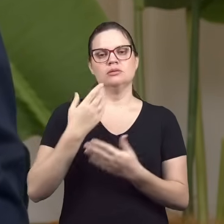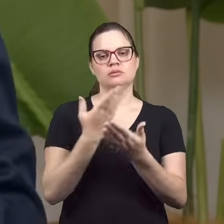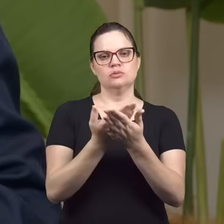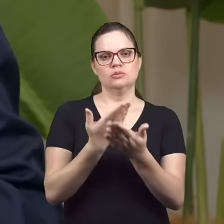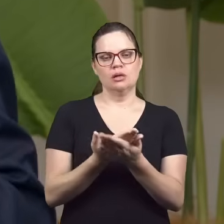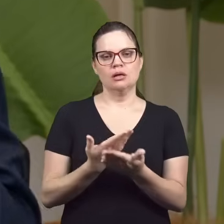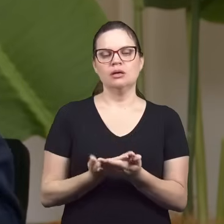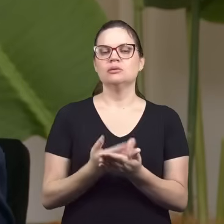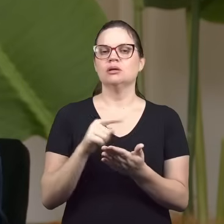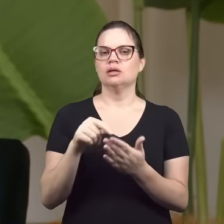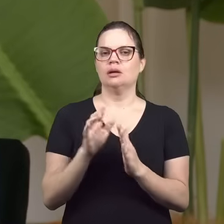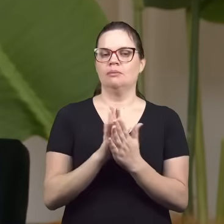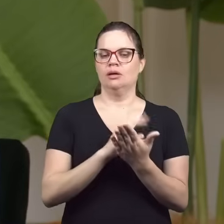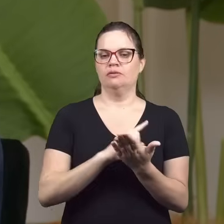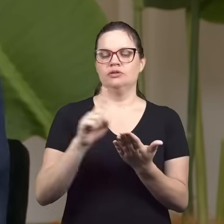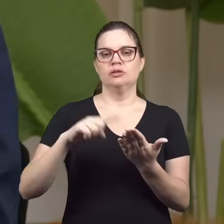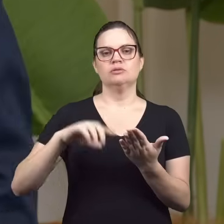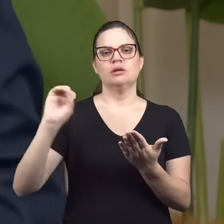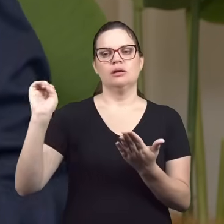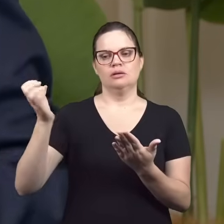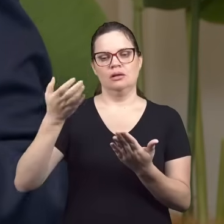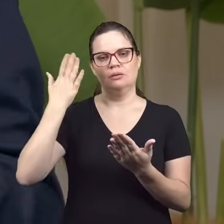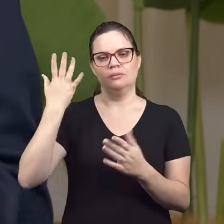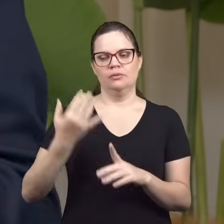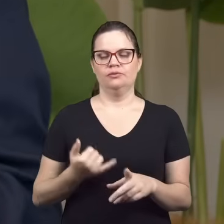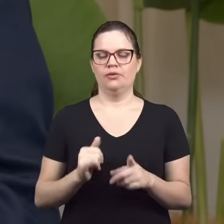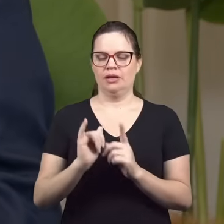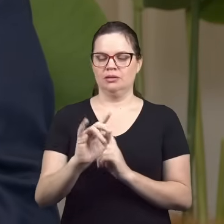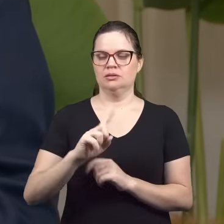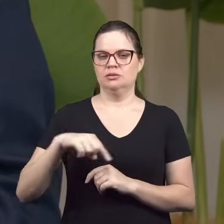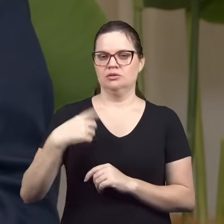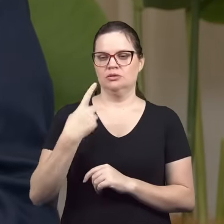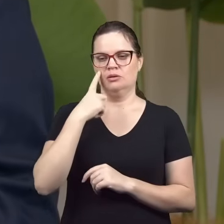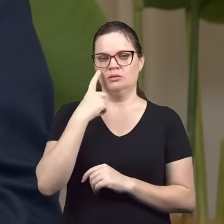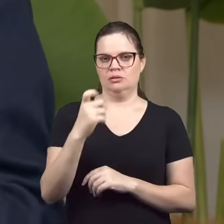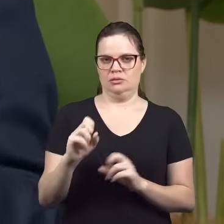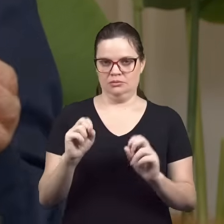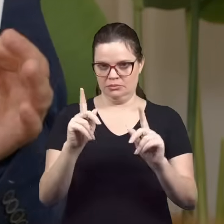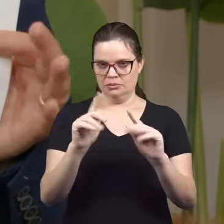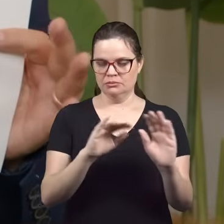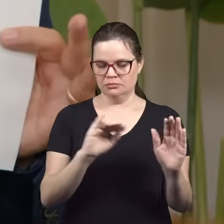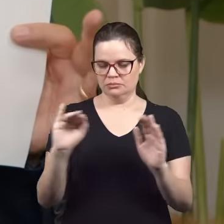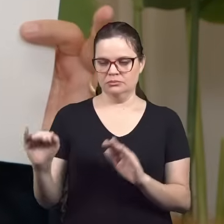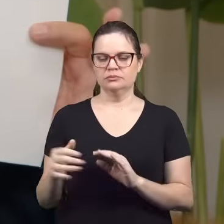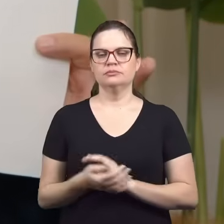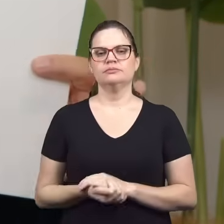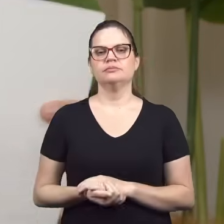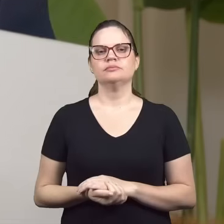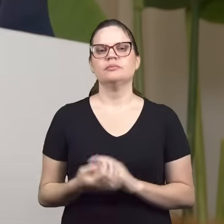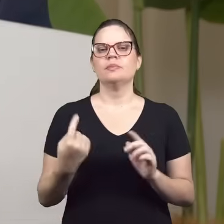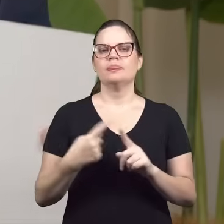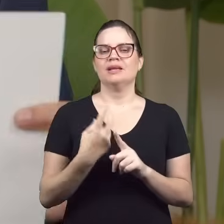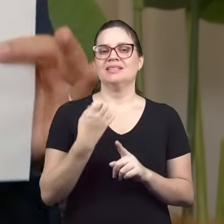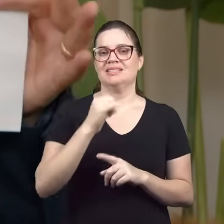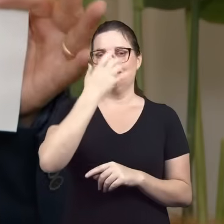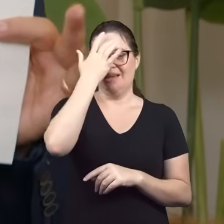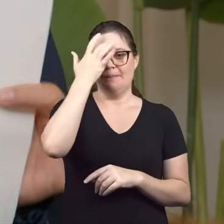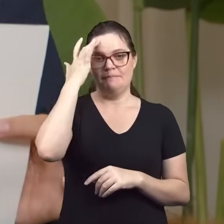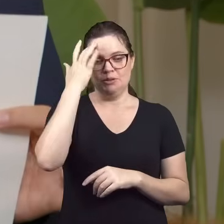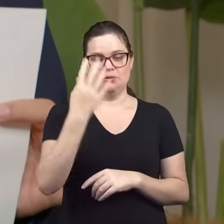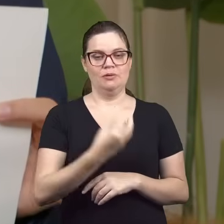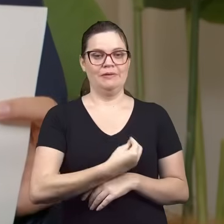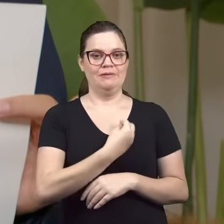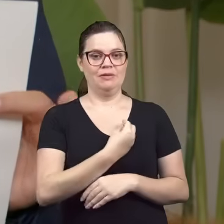estamos tirando a profecia, aquilo que interessa para todos nós. Porque quem é nômade, quem vive